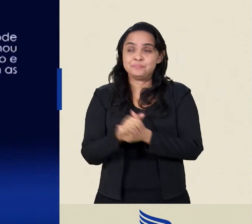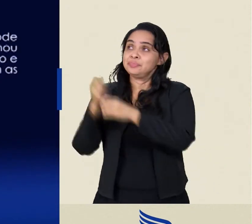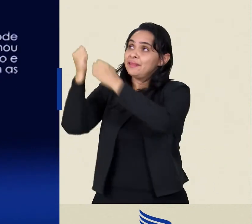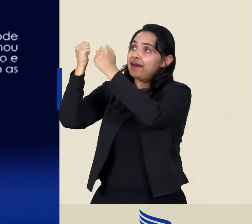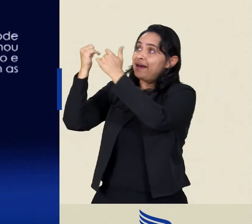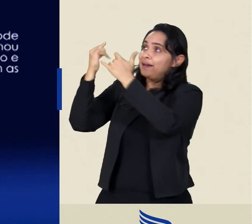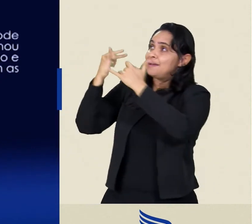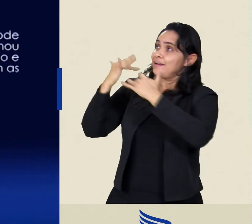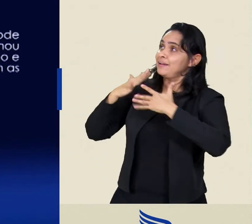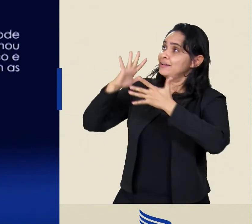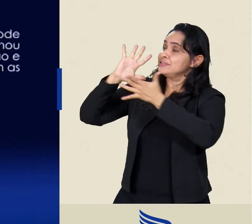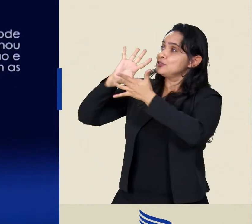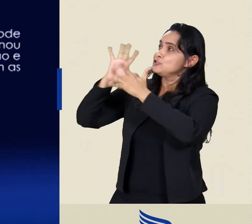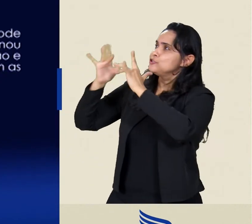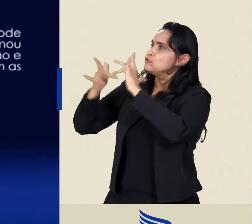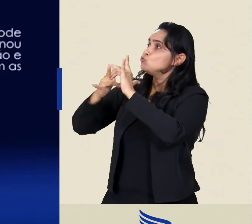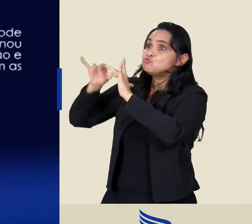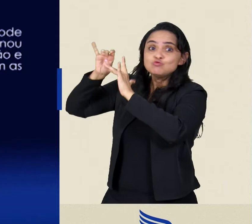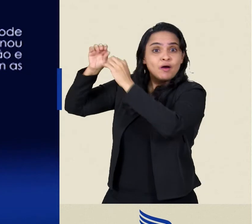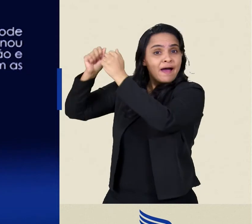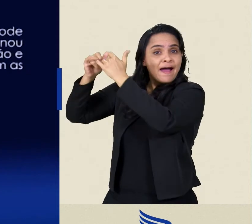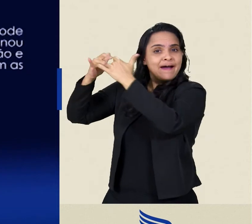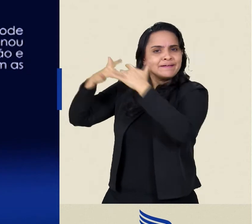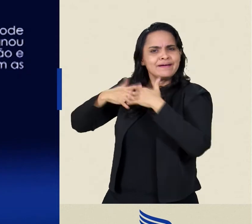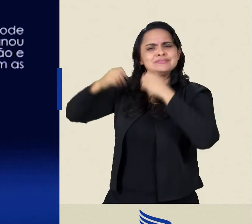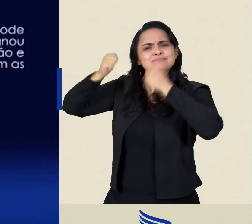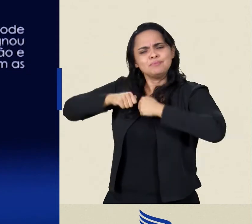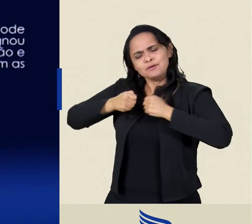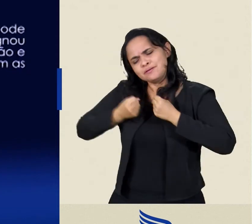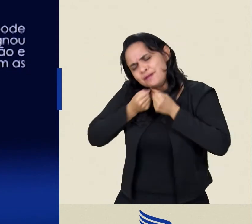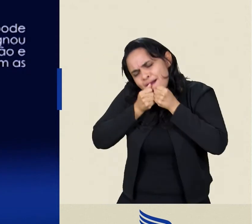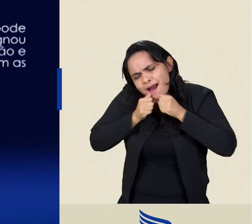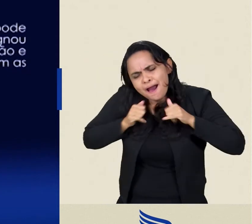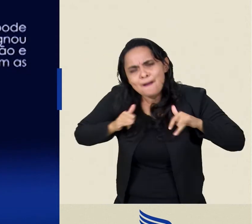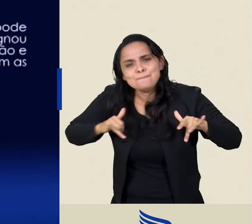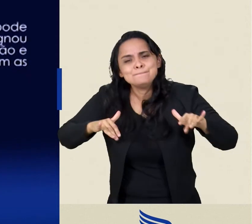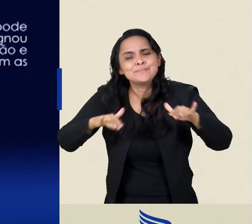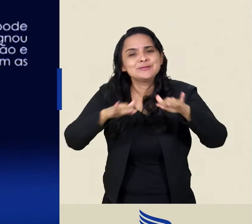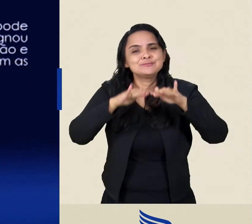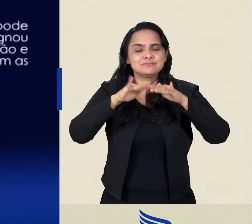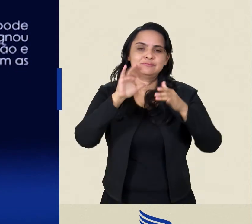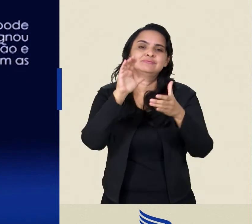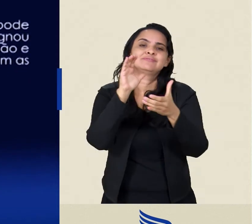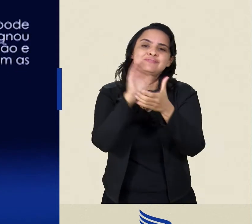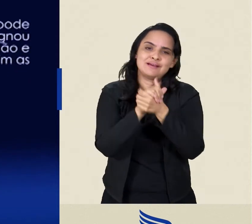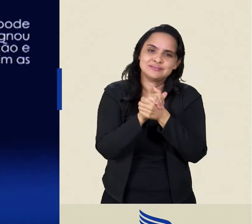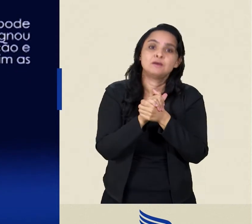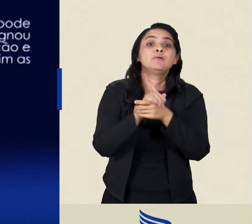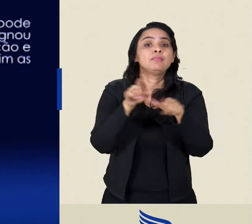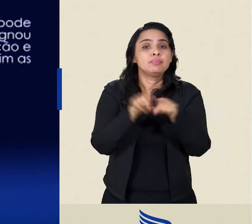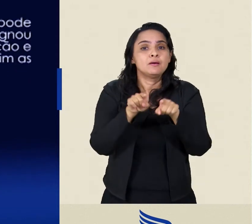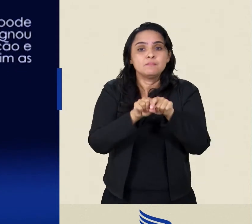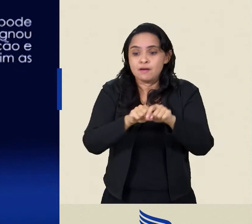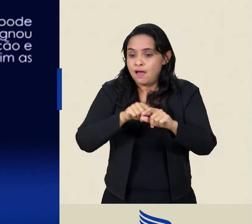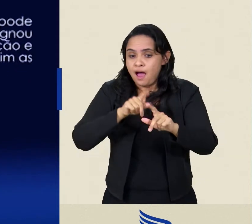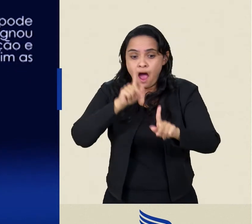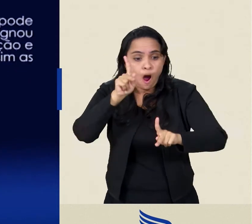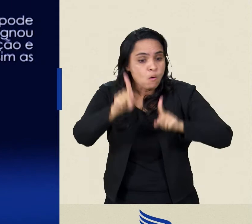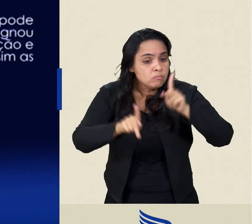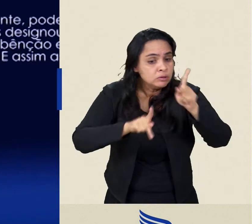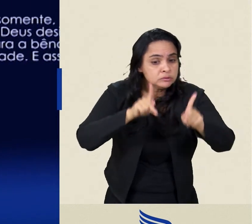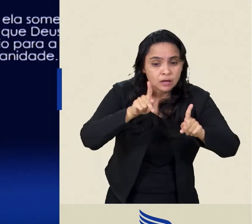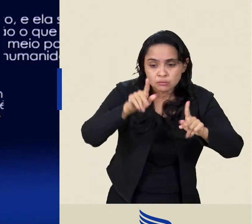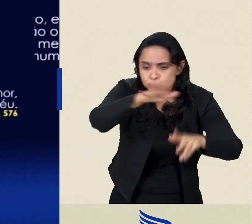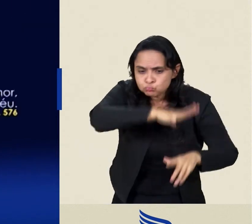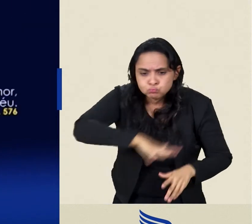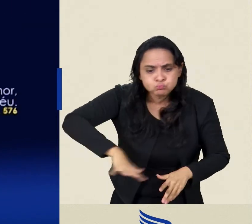essa instituição o que Deus designou que fosse, um meio para a bênção e reerguimento da humanidade.